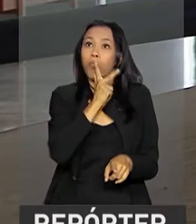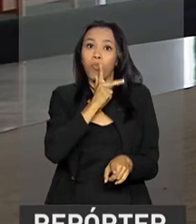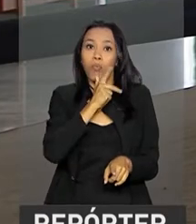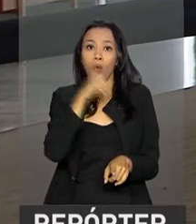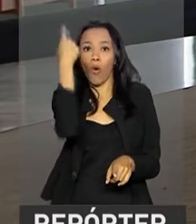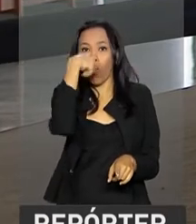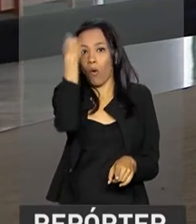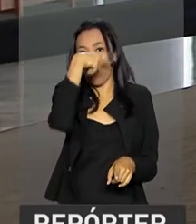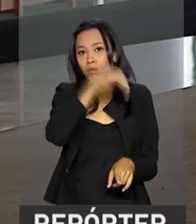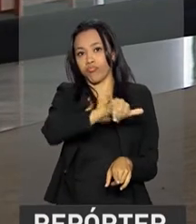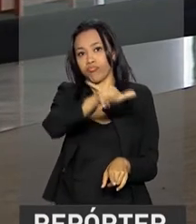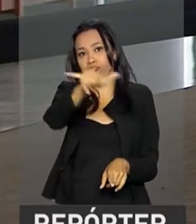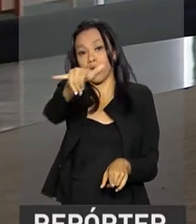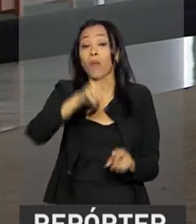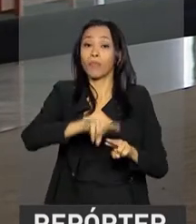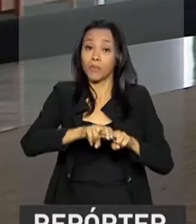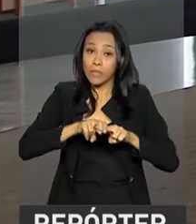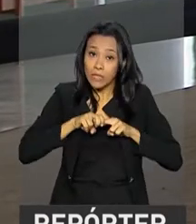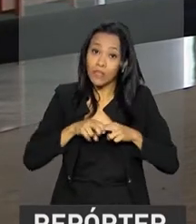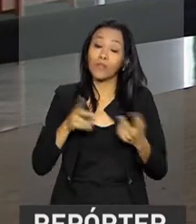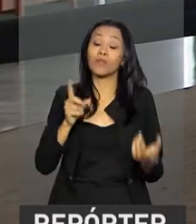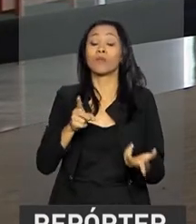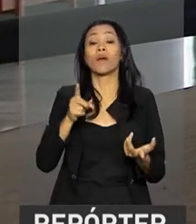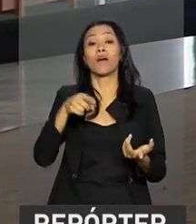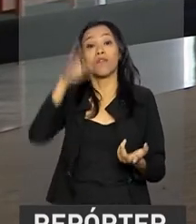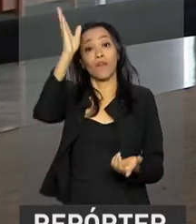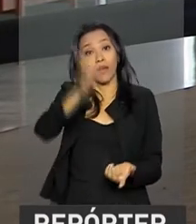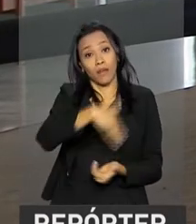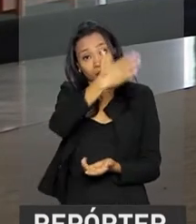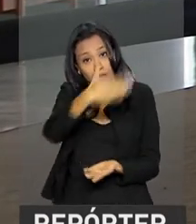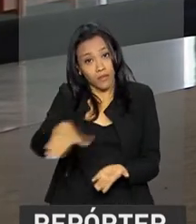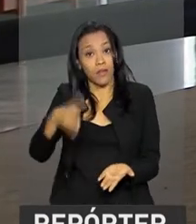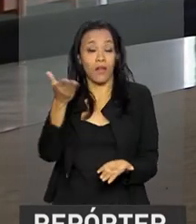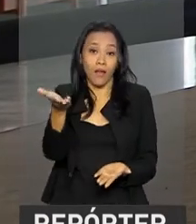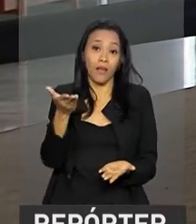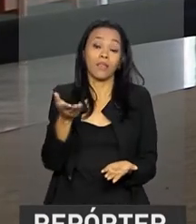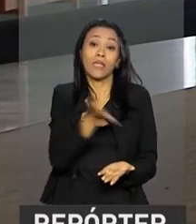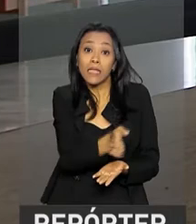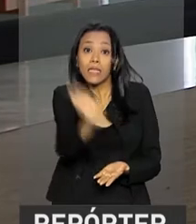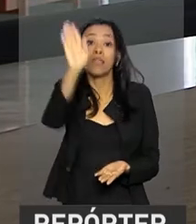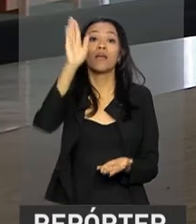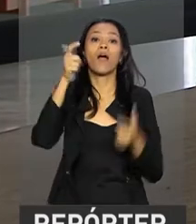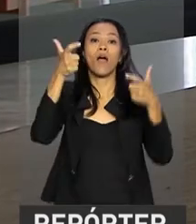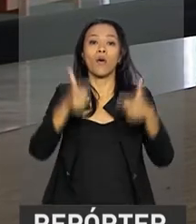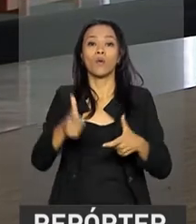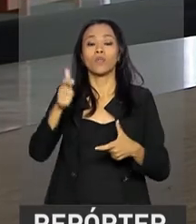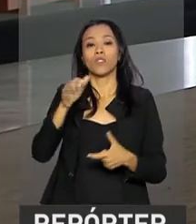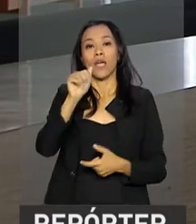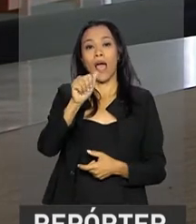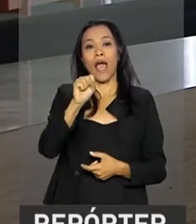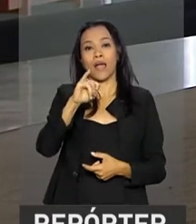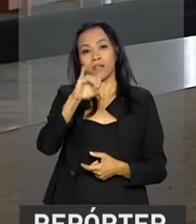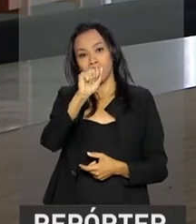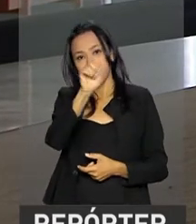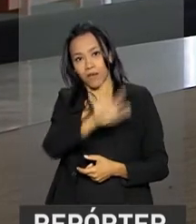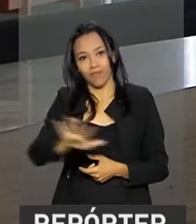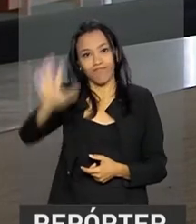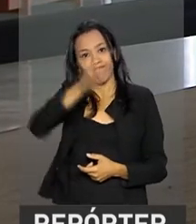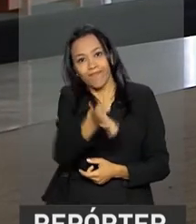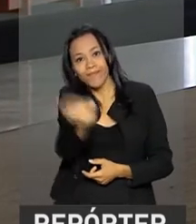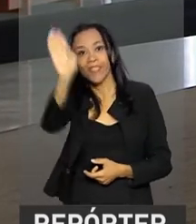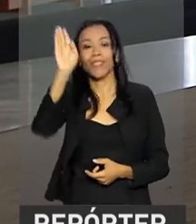conta disso foi adiada a viagem que o presidente faria para o sudeste asiático entre 5 e 13 de